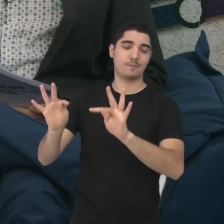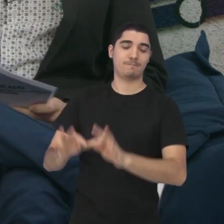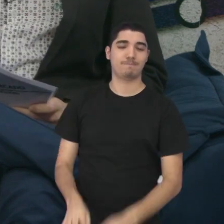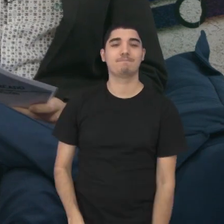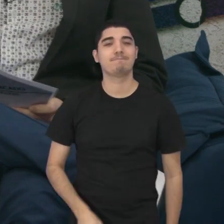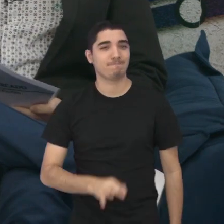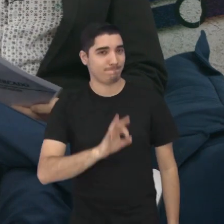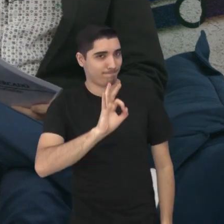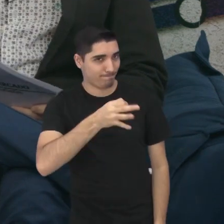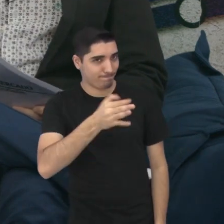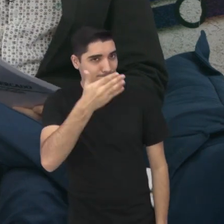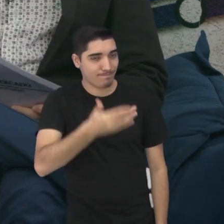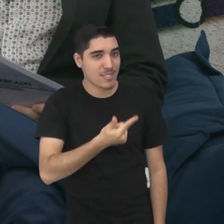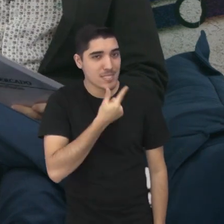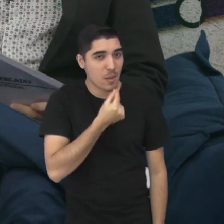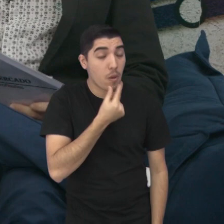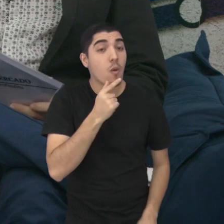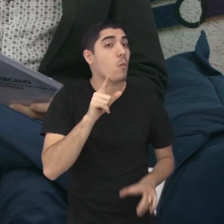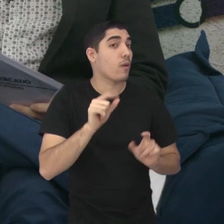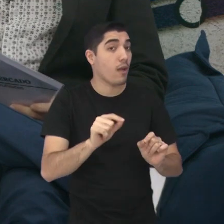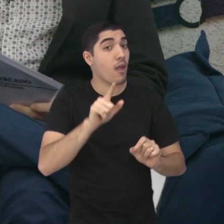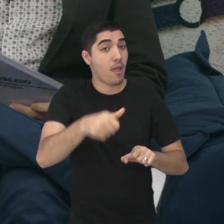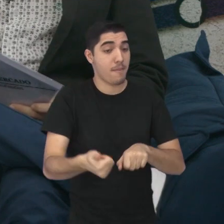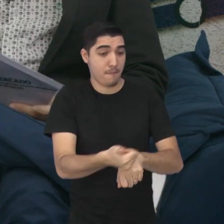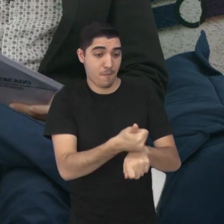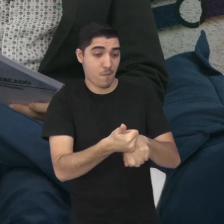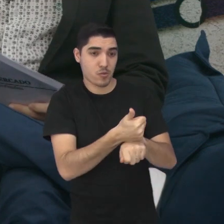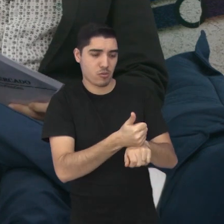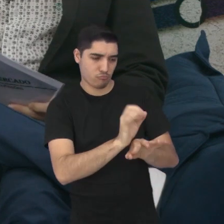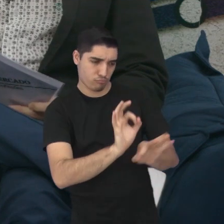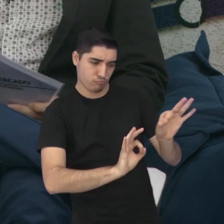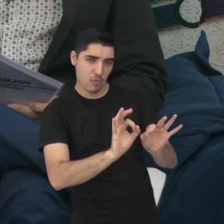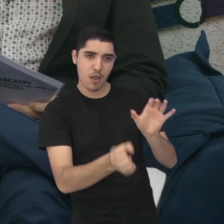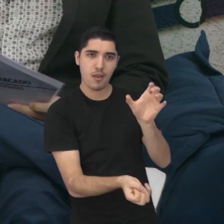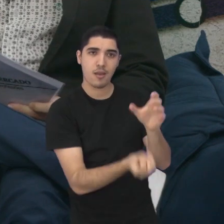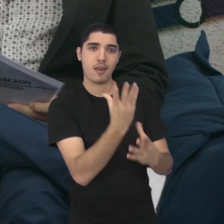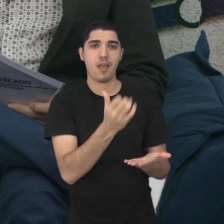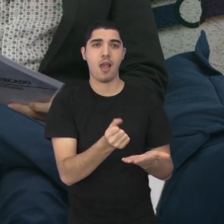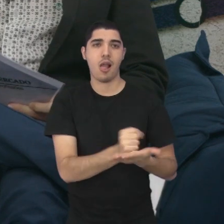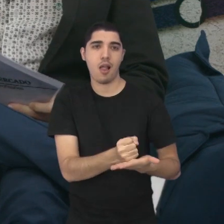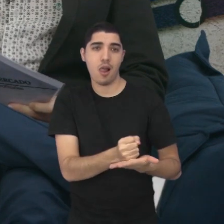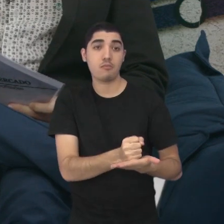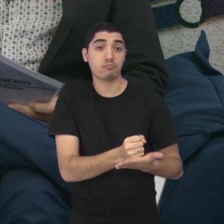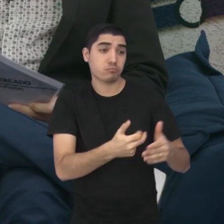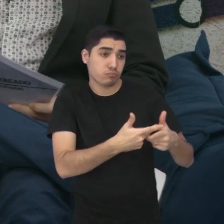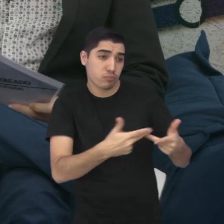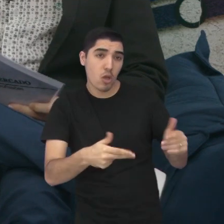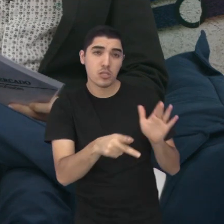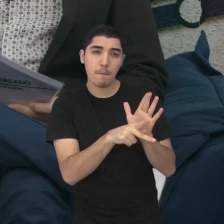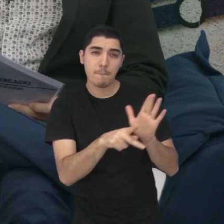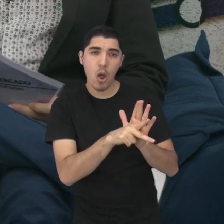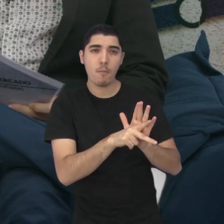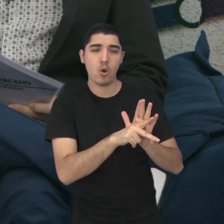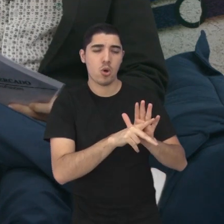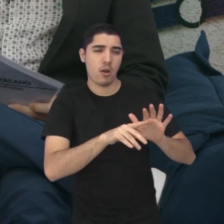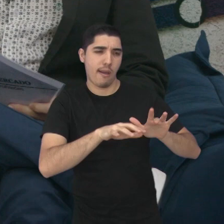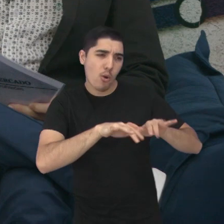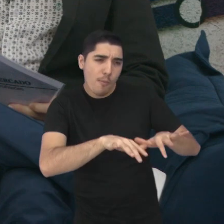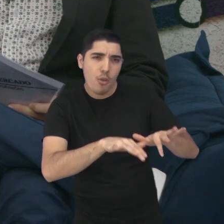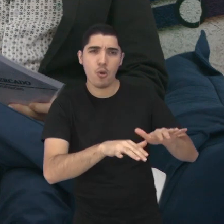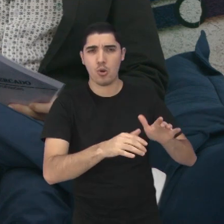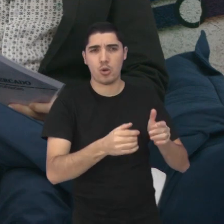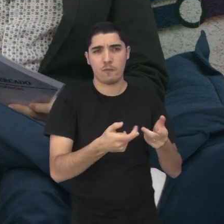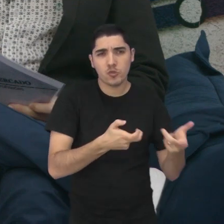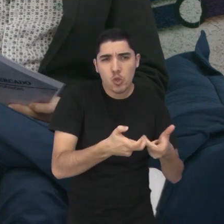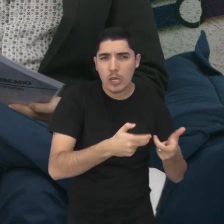Isso mesmo, Samuel. Estamos falando do profissional de desenvolver games. Os jogos digitais estão mais